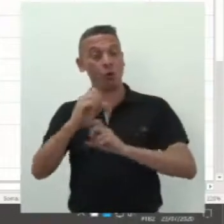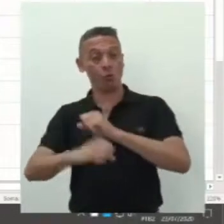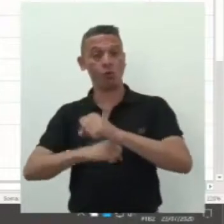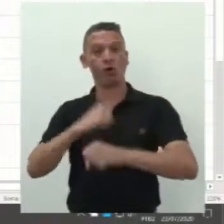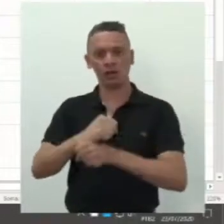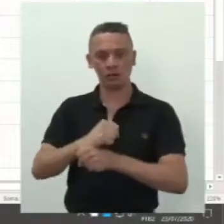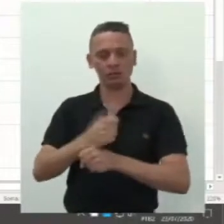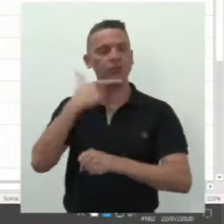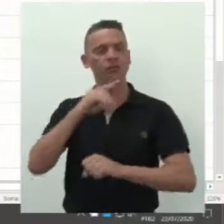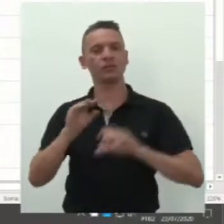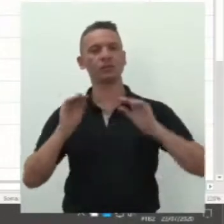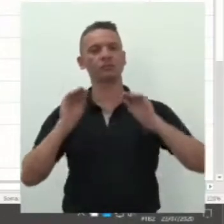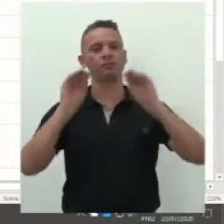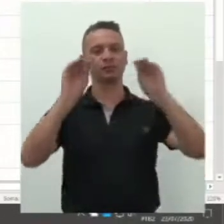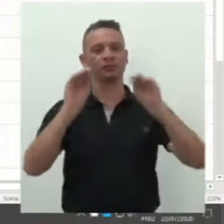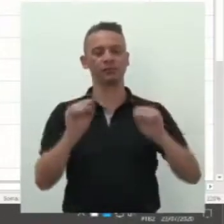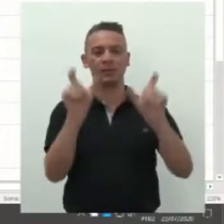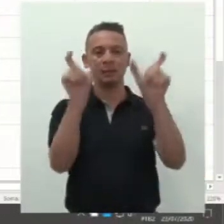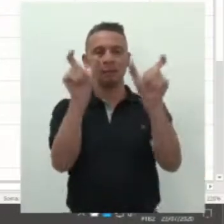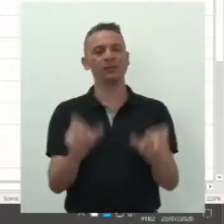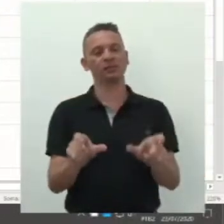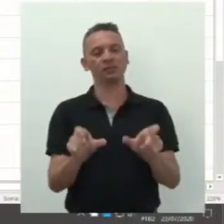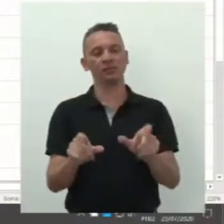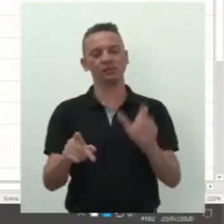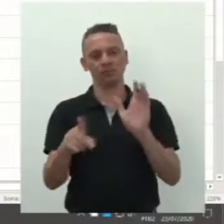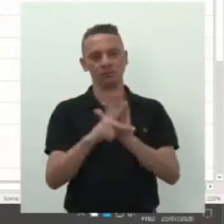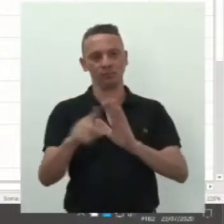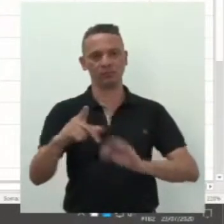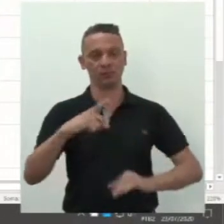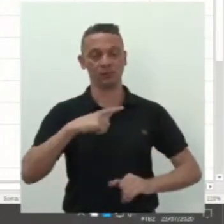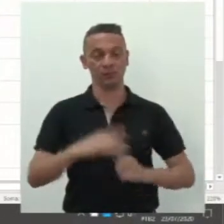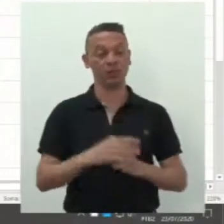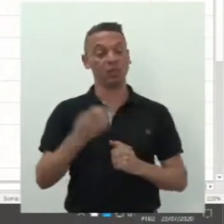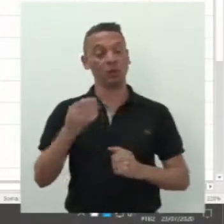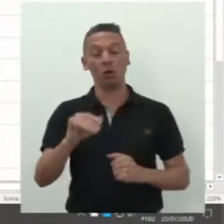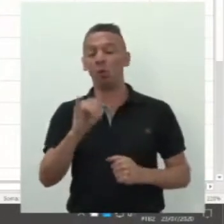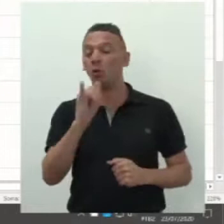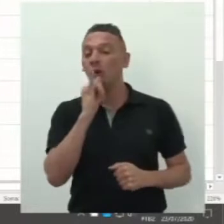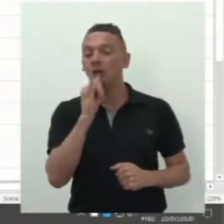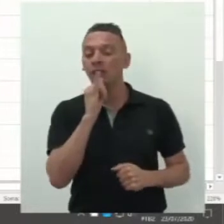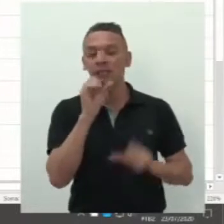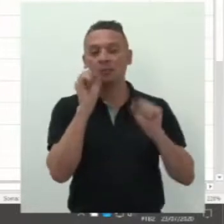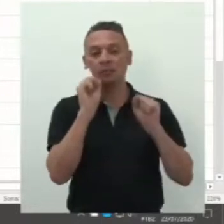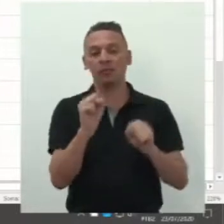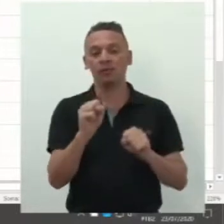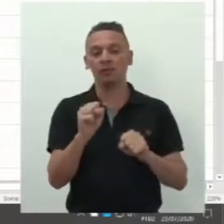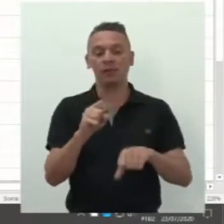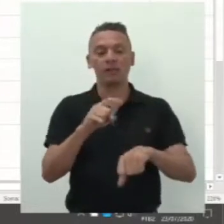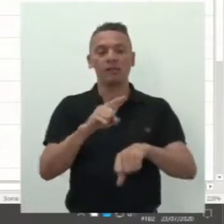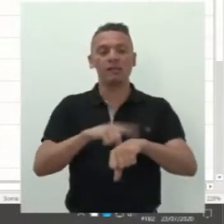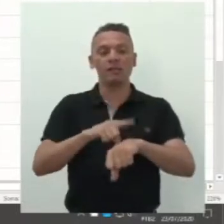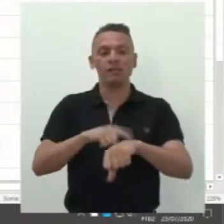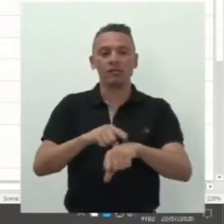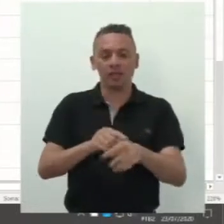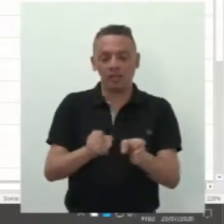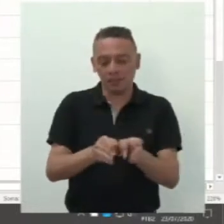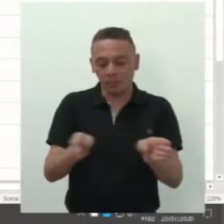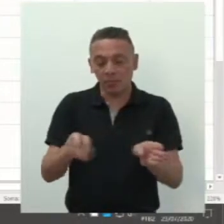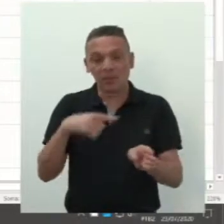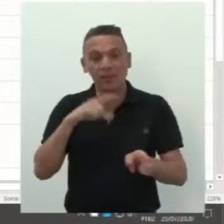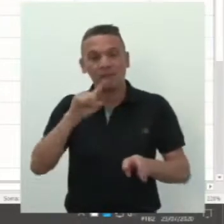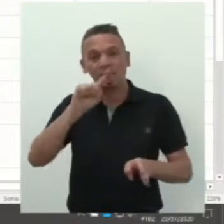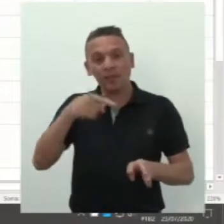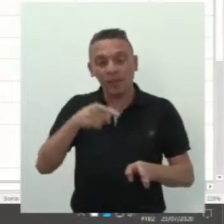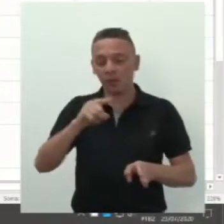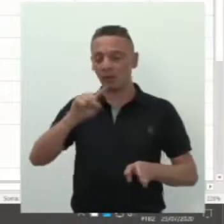colocar como personalizado aqui. Ou se eu estou trabalhando com um tempo que tem o vírgula de